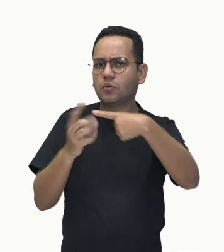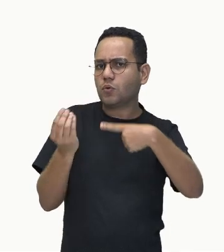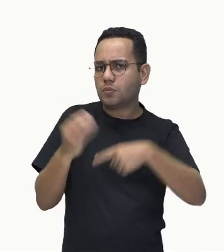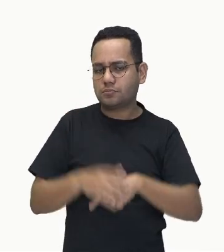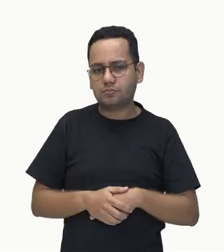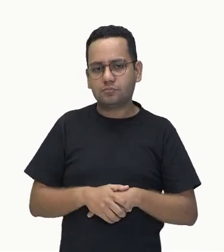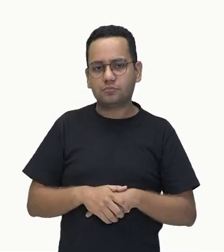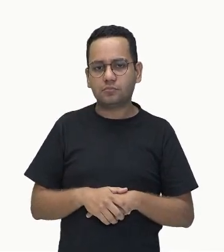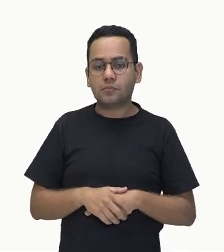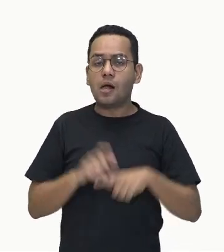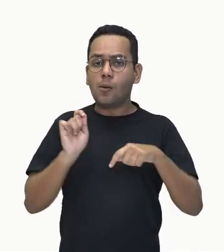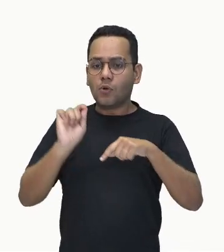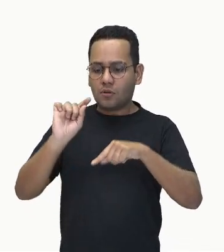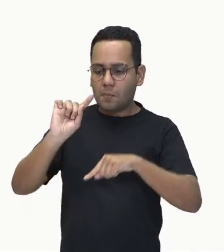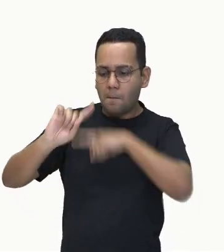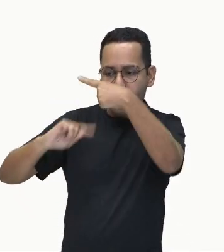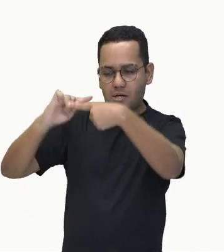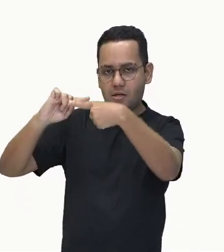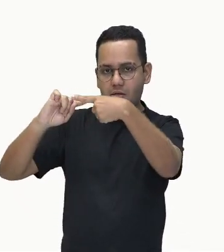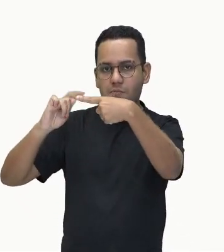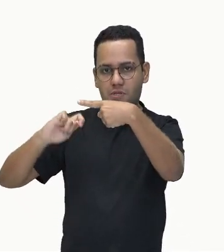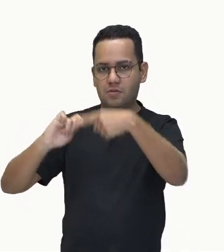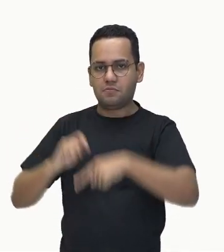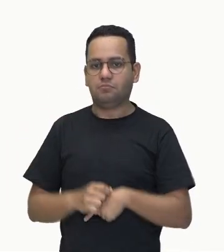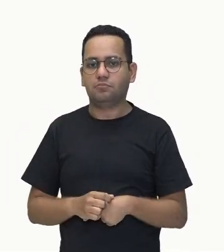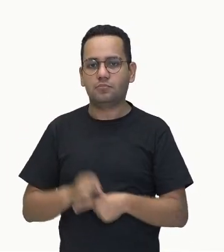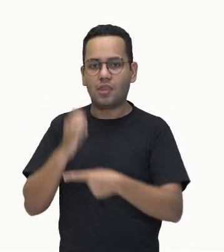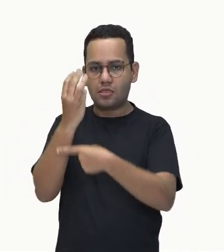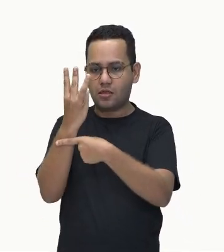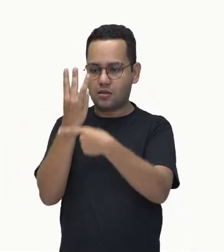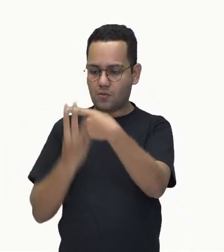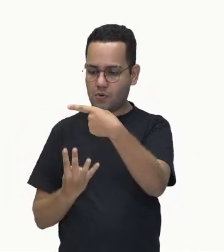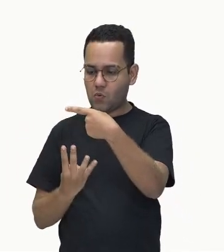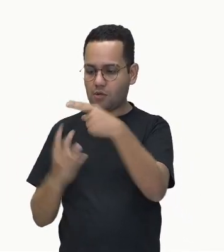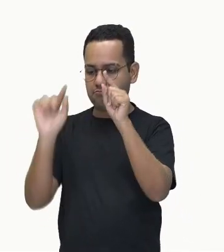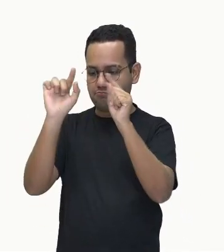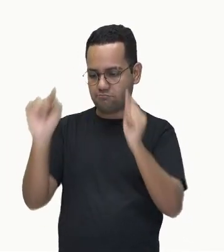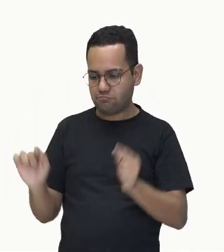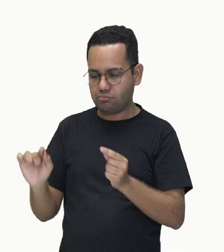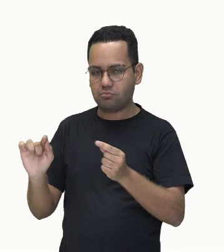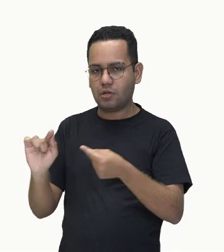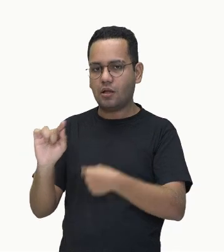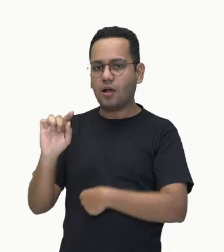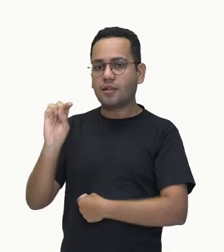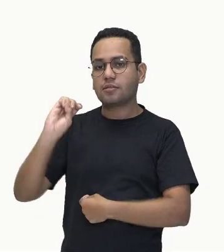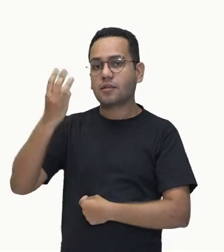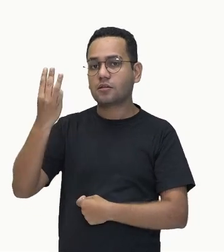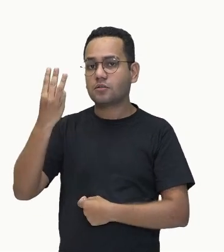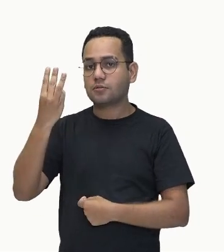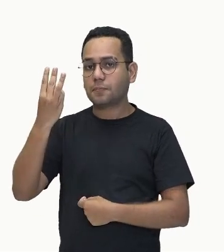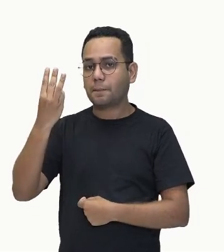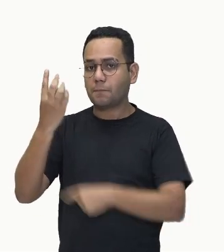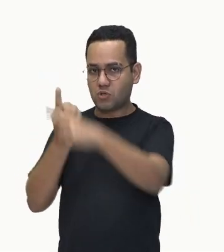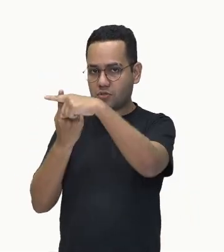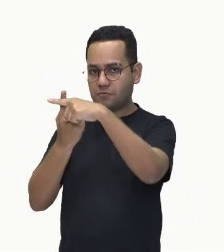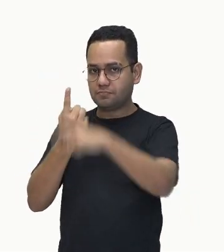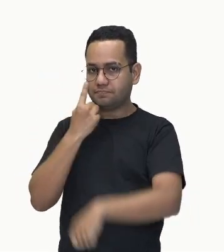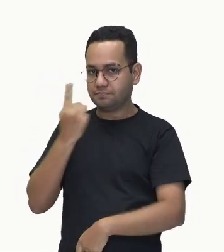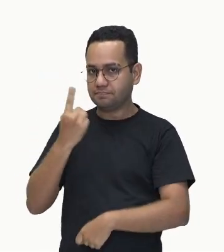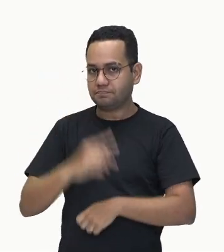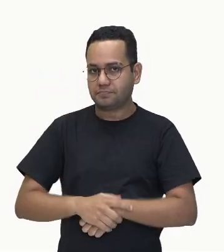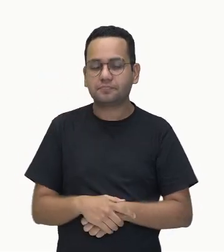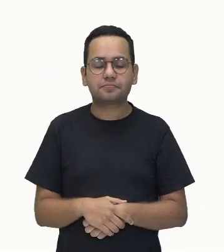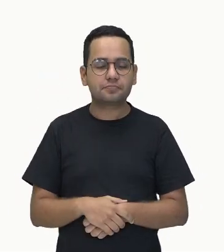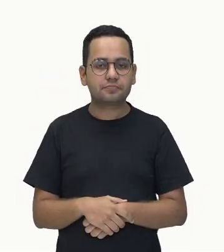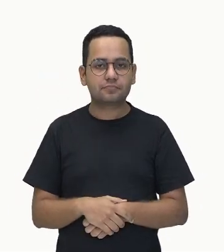fração apenas isso 3 so 4 elevado a 3 tudo